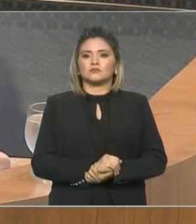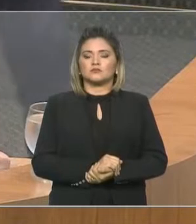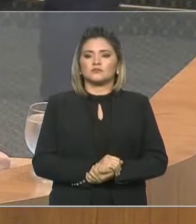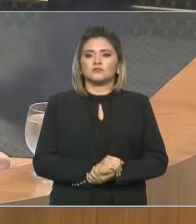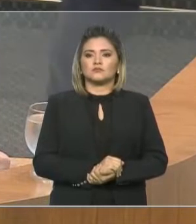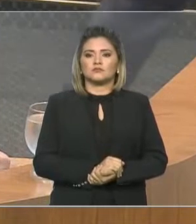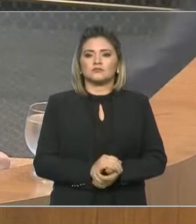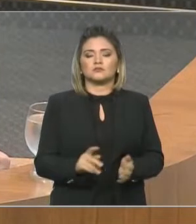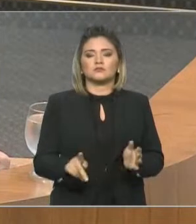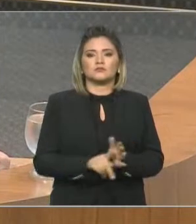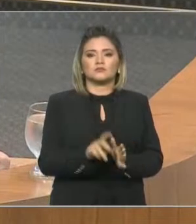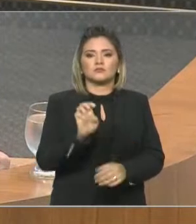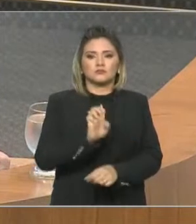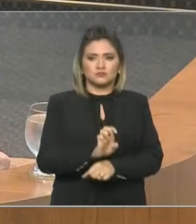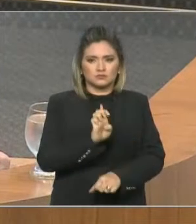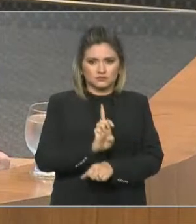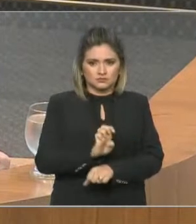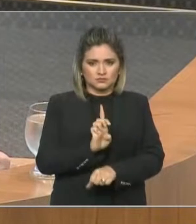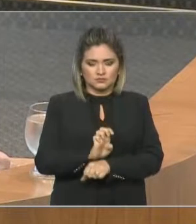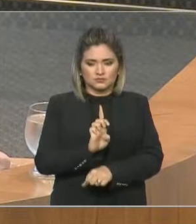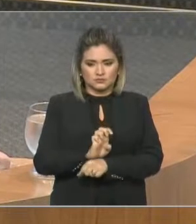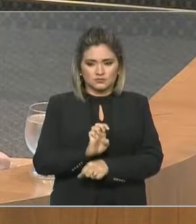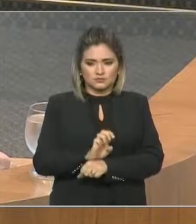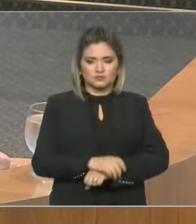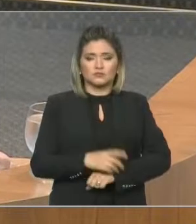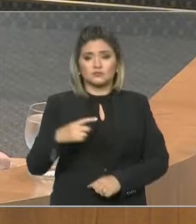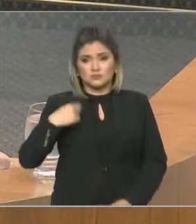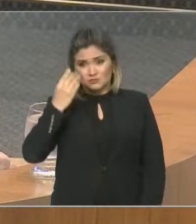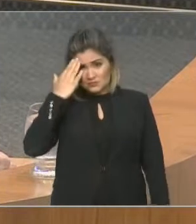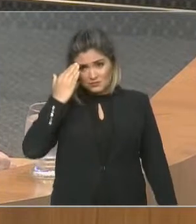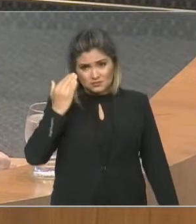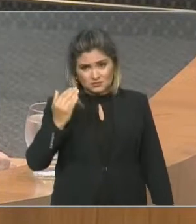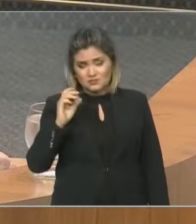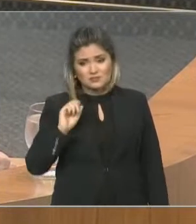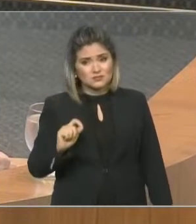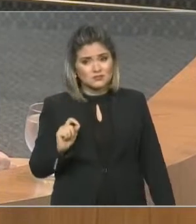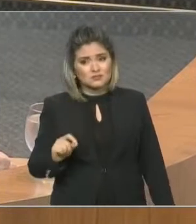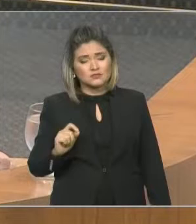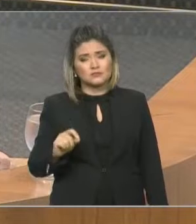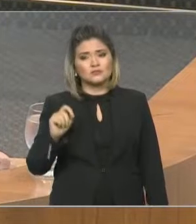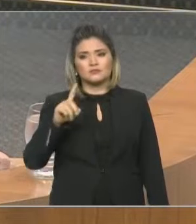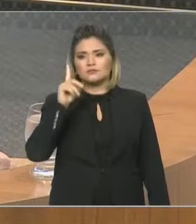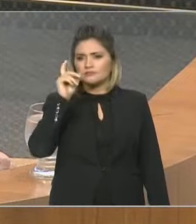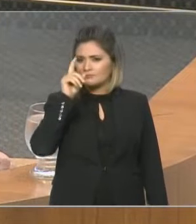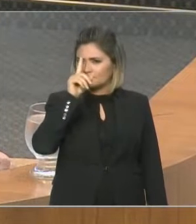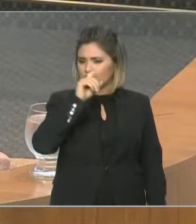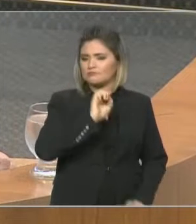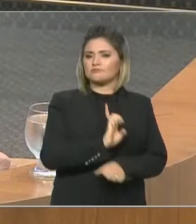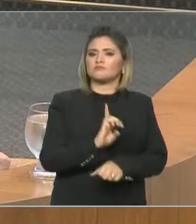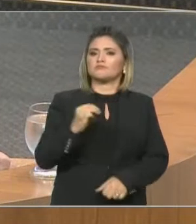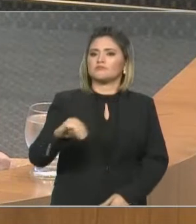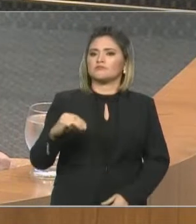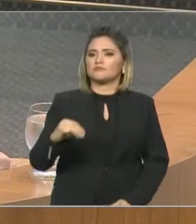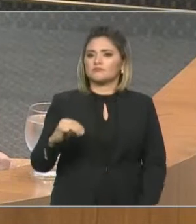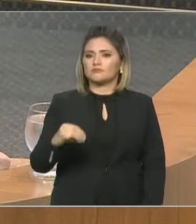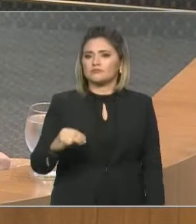estaduais. Nós sabemos que nós estamos aí num momento de dificuldade no estado do Maranhão,